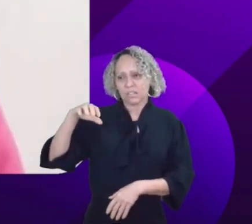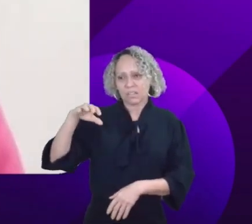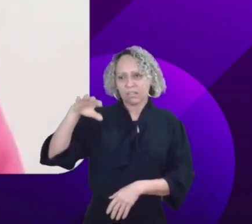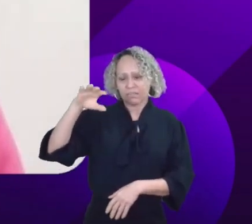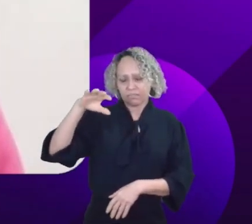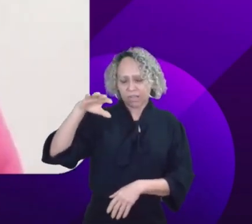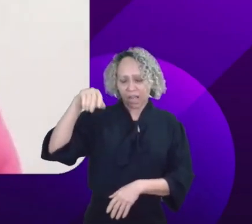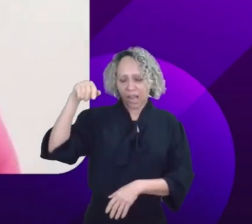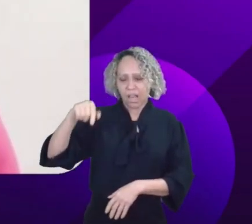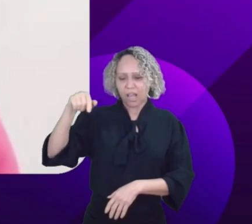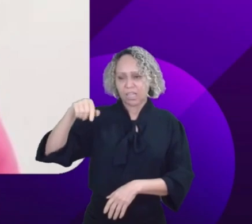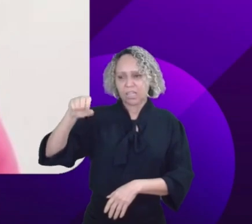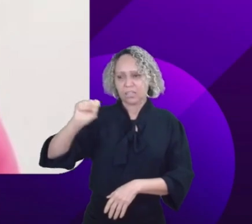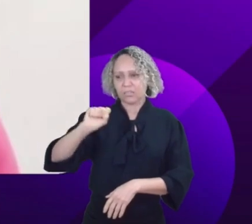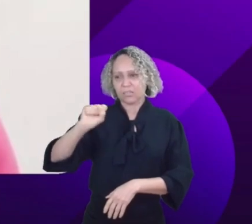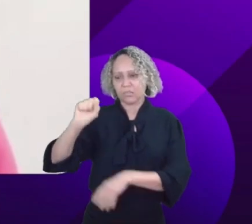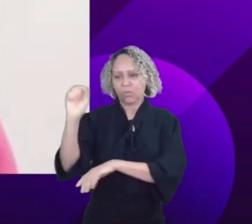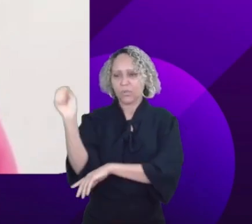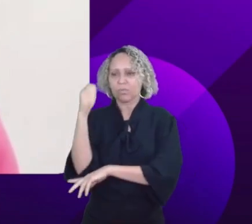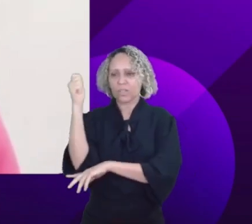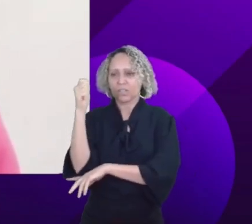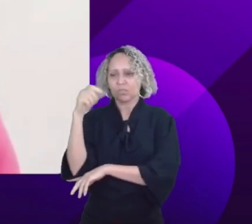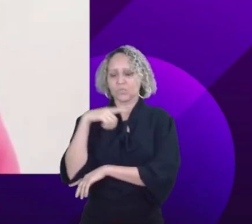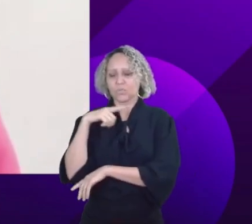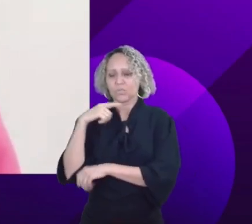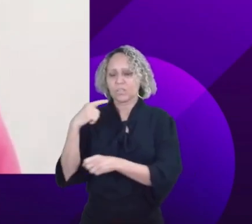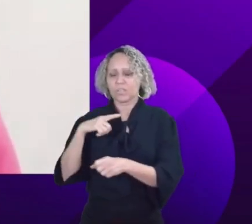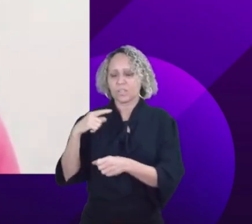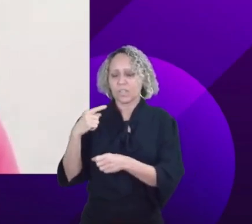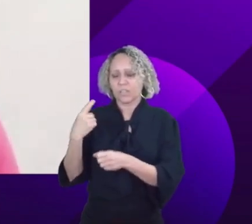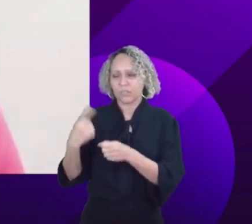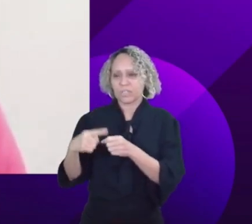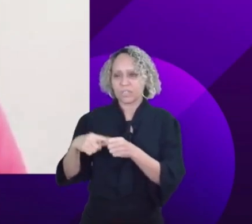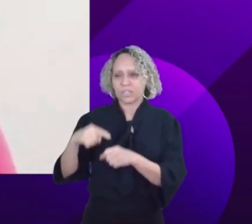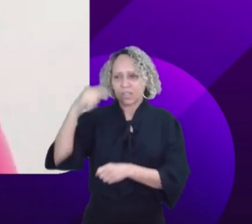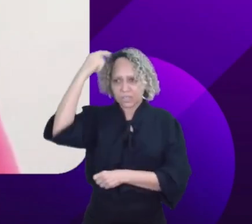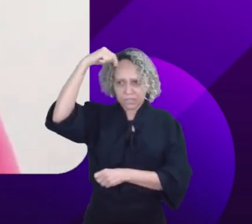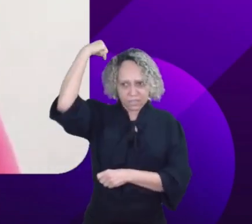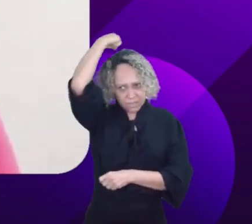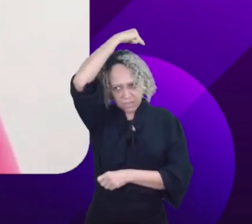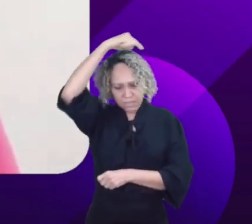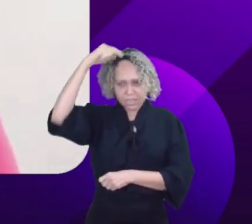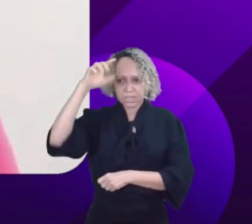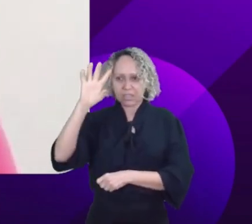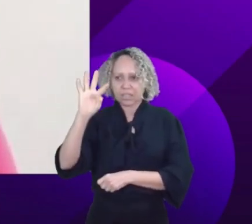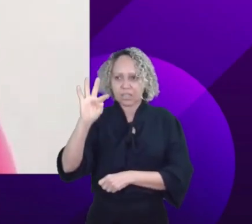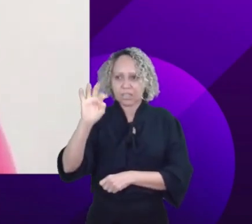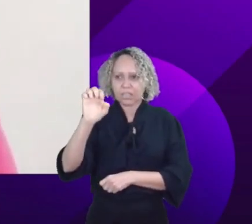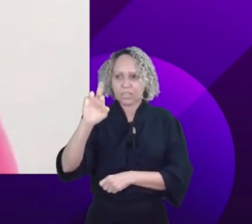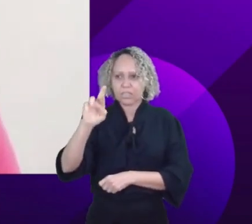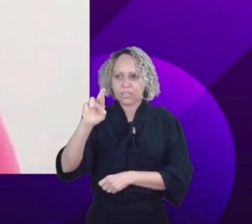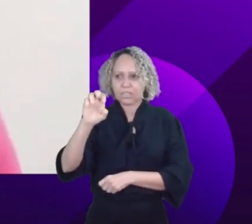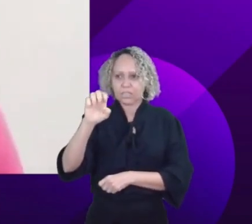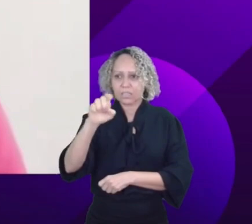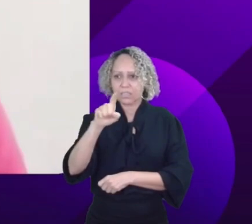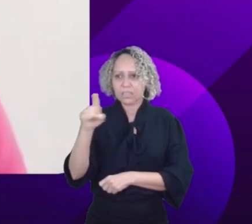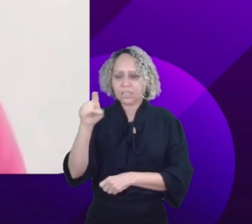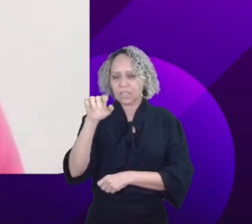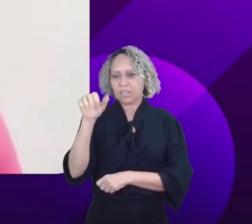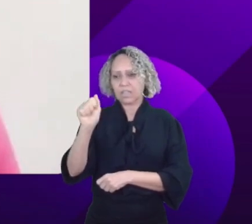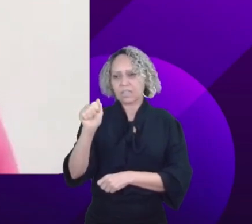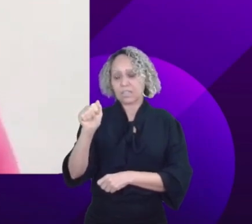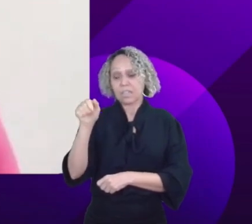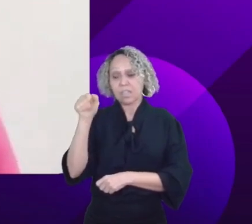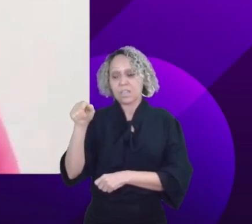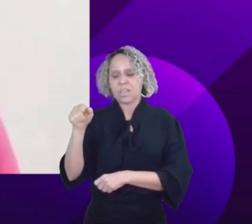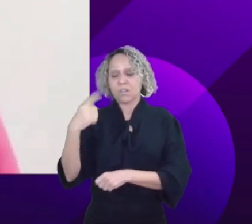a cidade de Santa Teresa, né, que é uma cidade, um município tombado ele tem o rio, né, muito